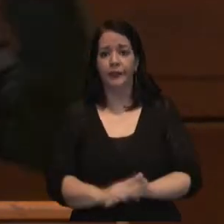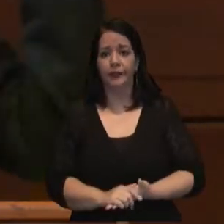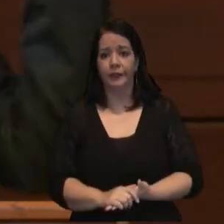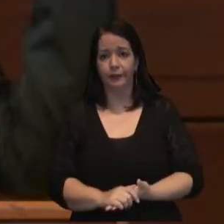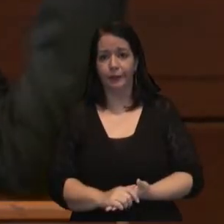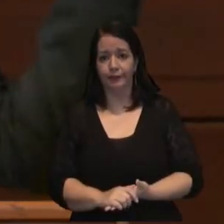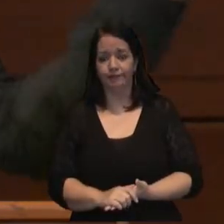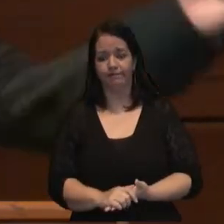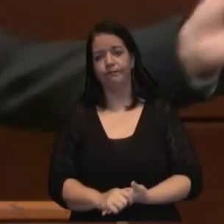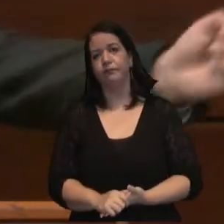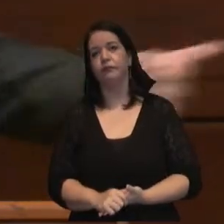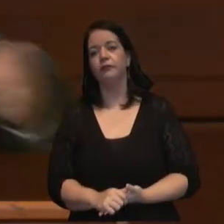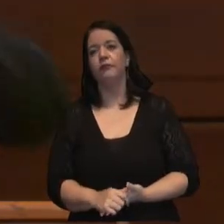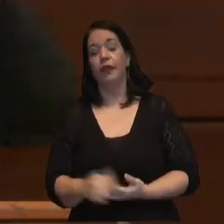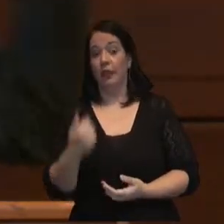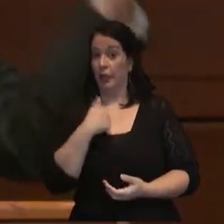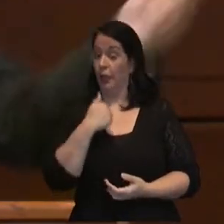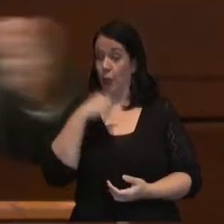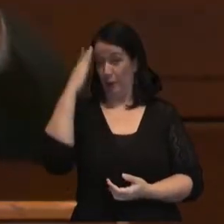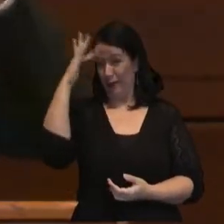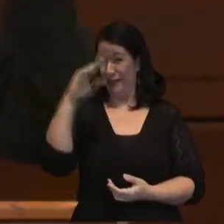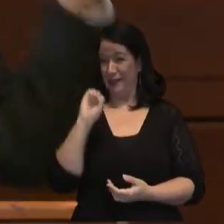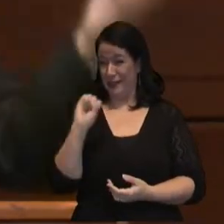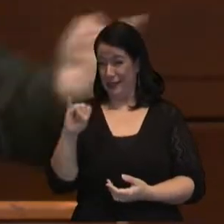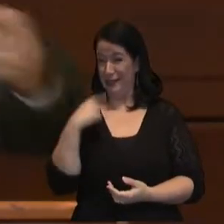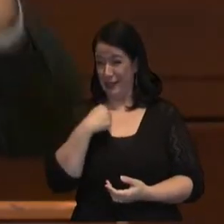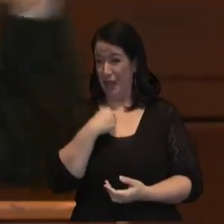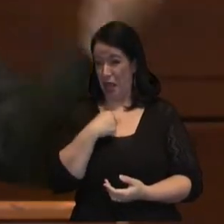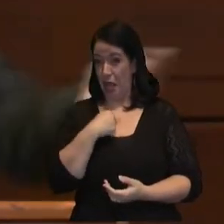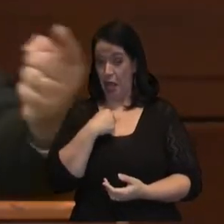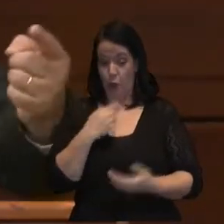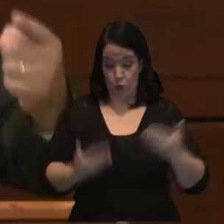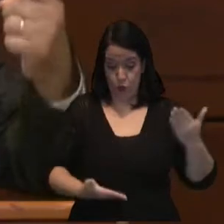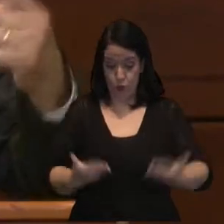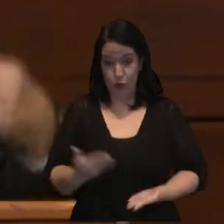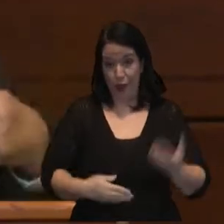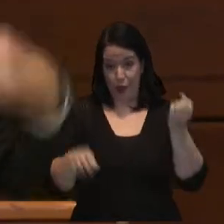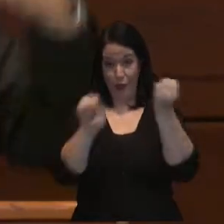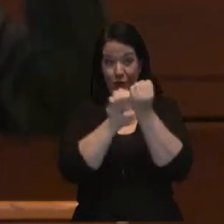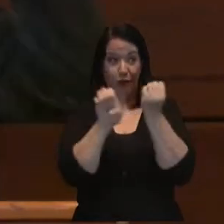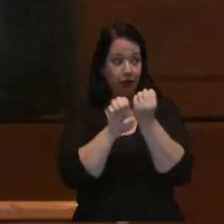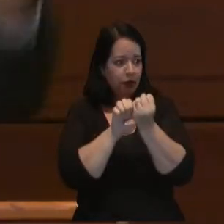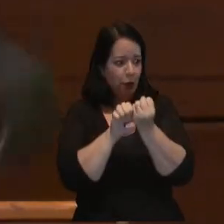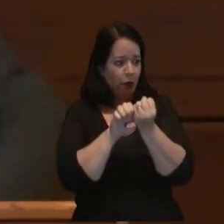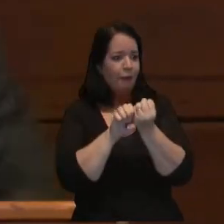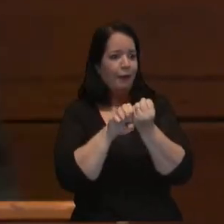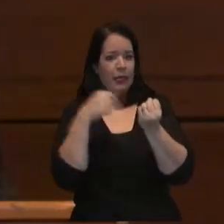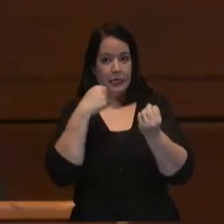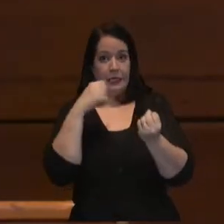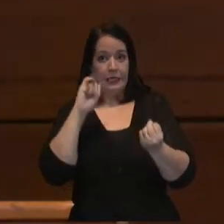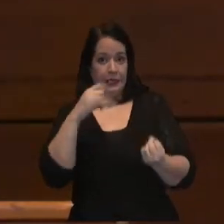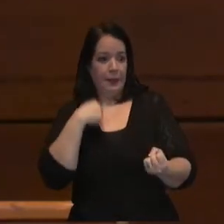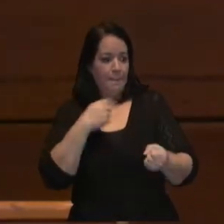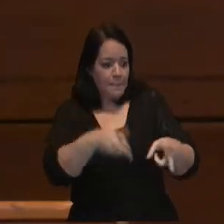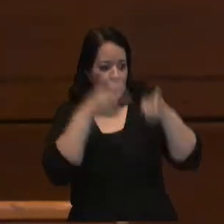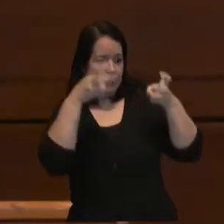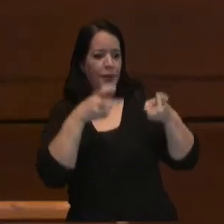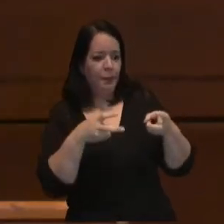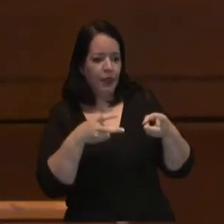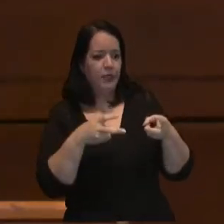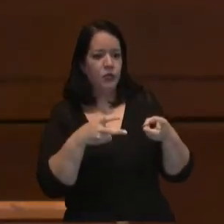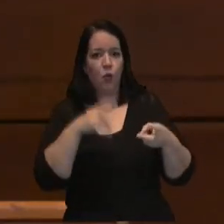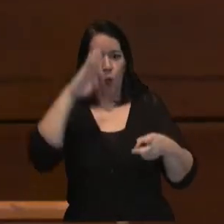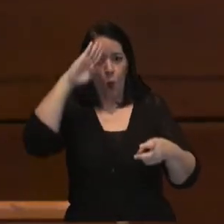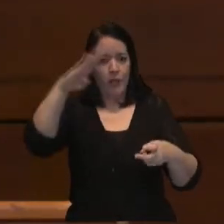profeta e uma cidade inteira cercada por um exército poderoso, com cavalos, com carros fortes e com tropas, eu